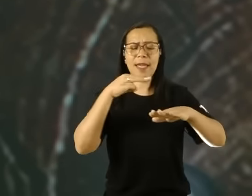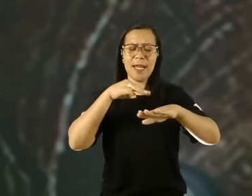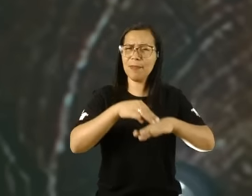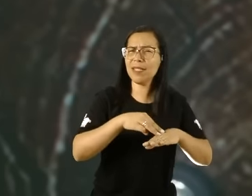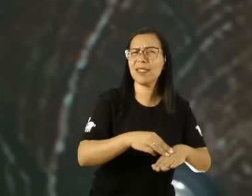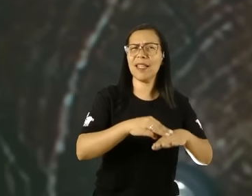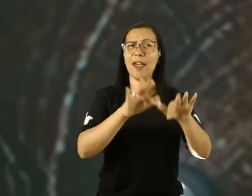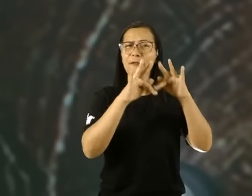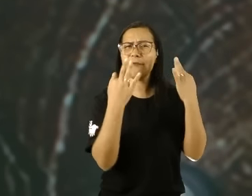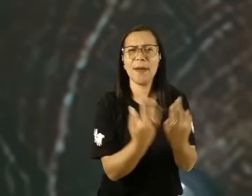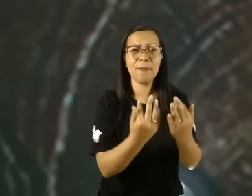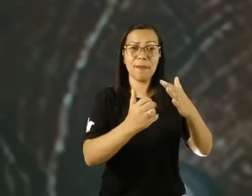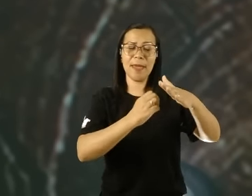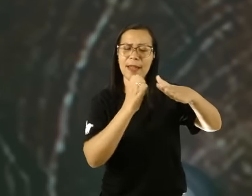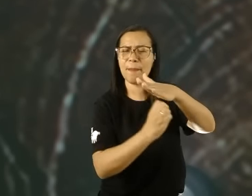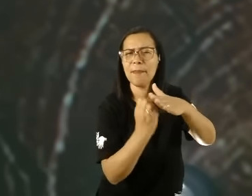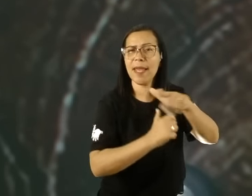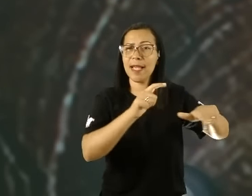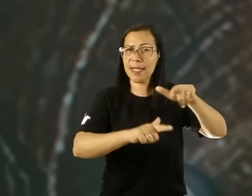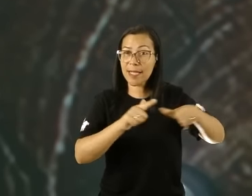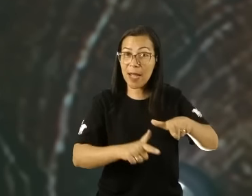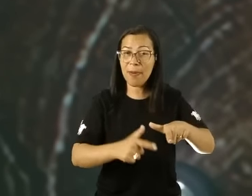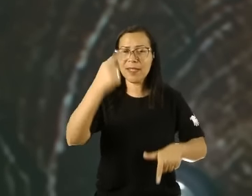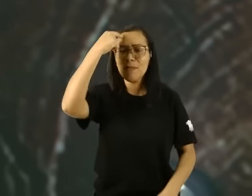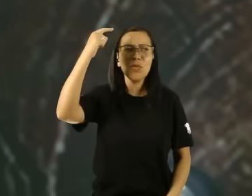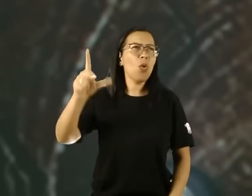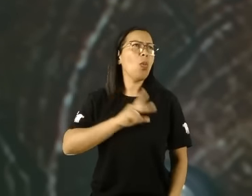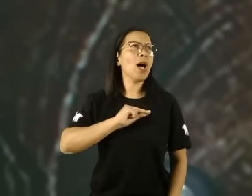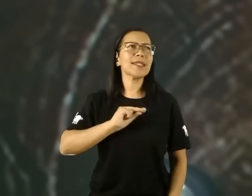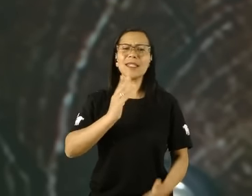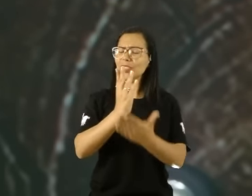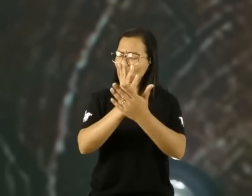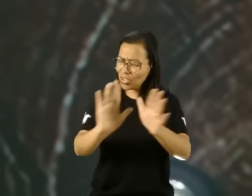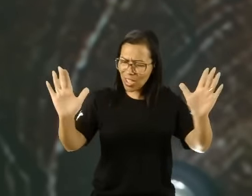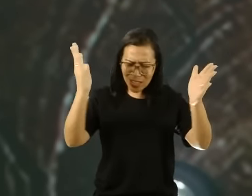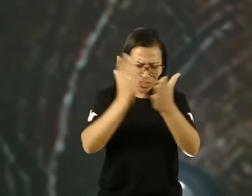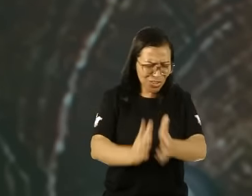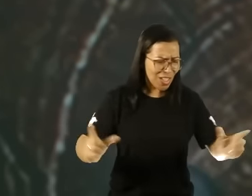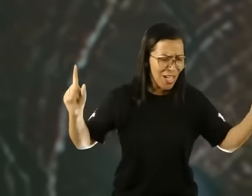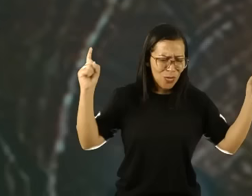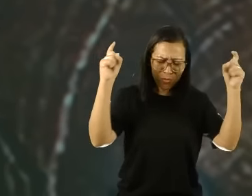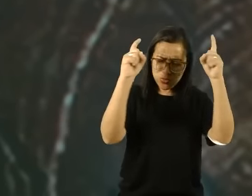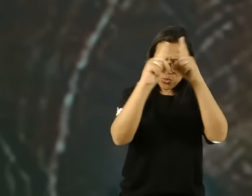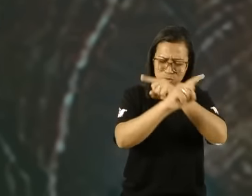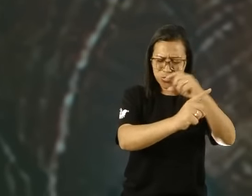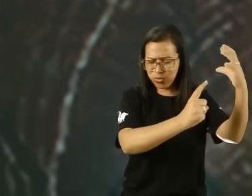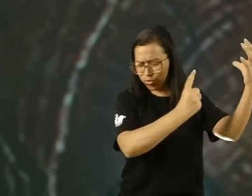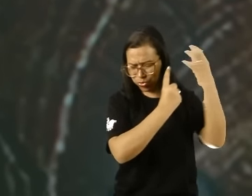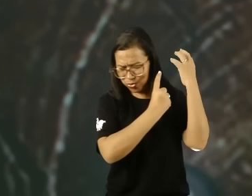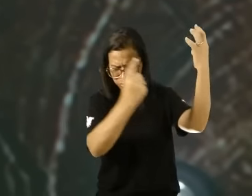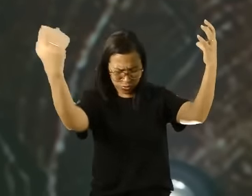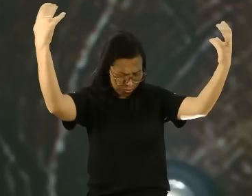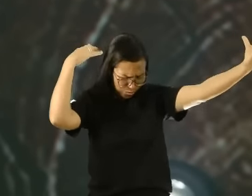no teu namoro, na tua profissão, de você dizer: chega, é demais para mim, Eu vou pescar, eu vou fazer outra coisa. Eu